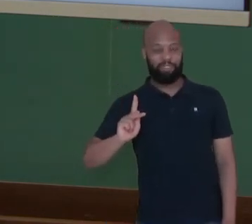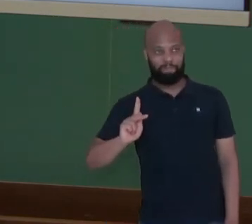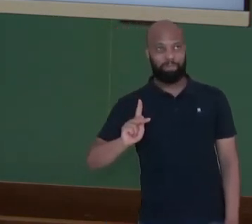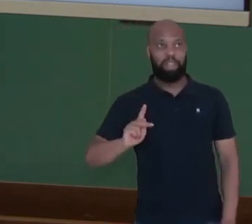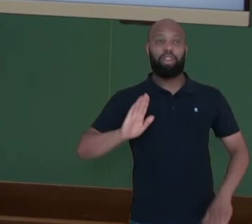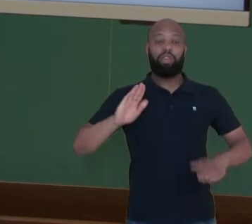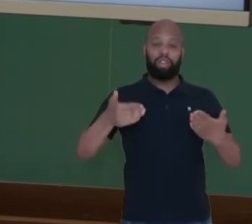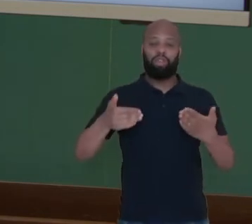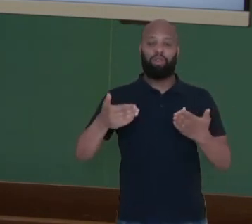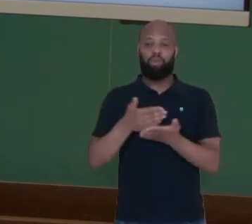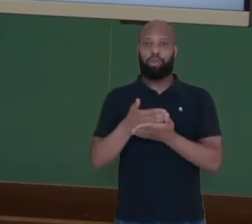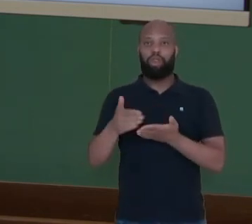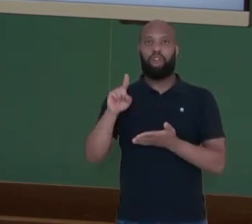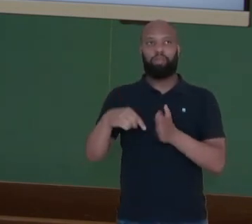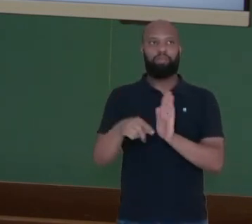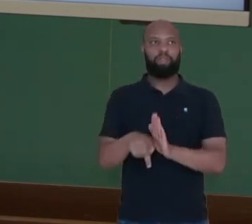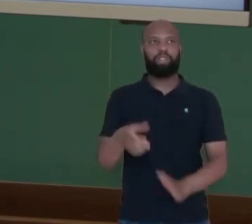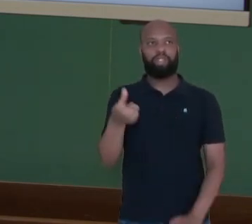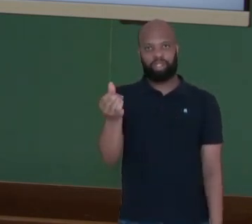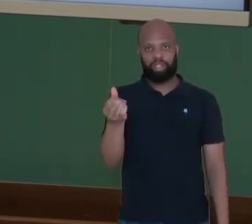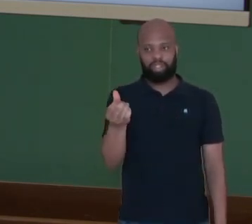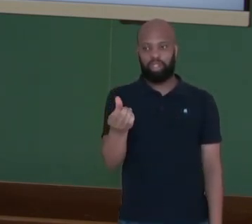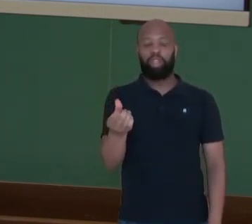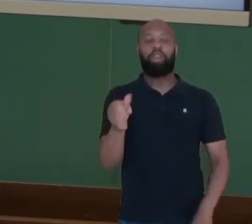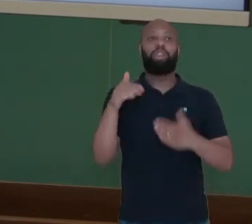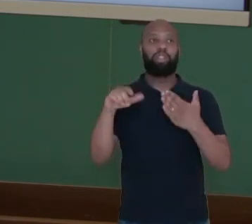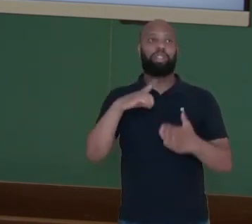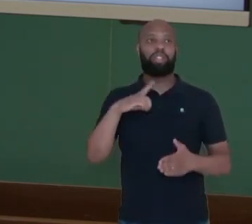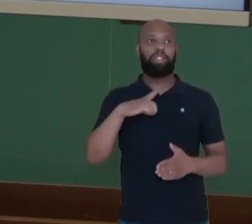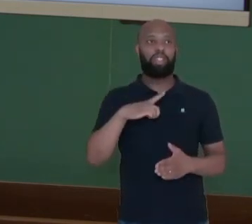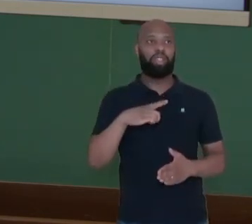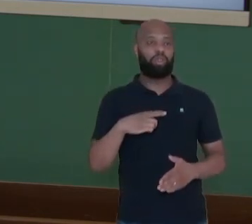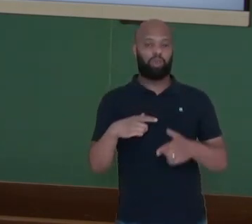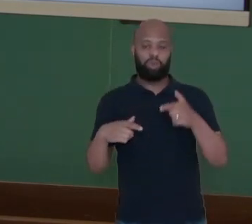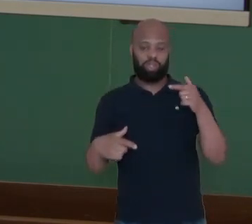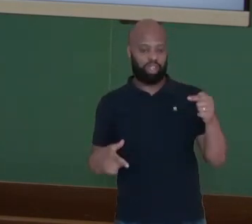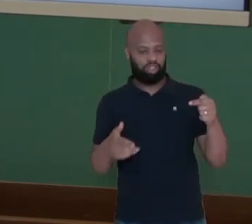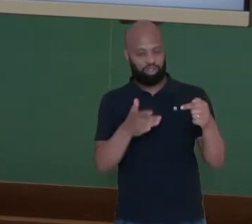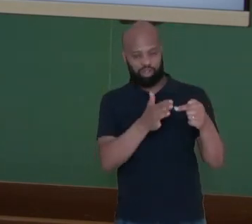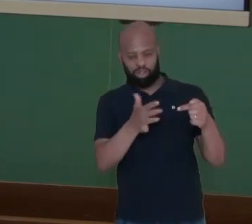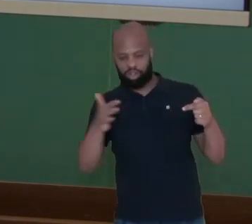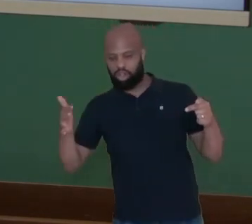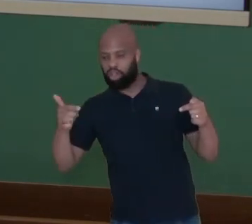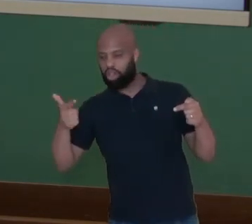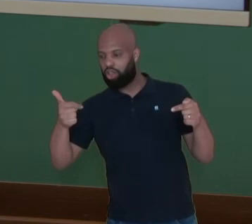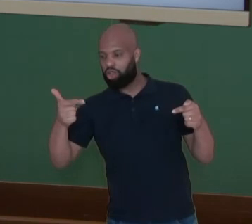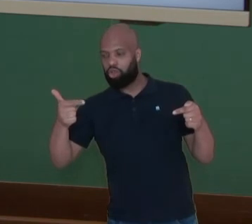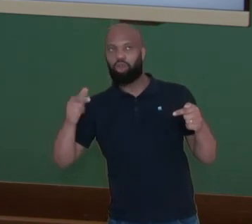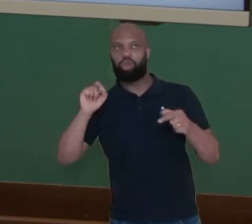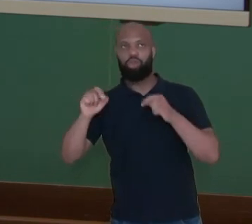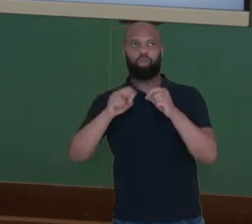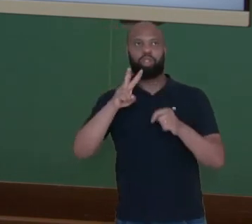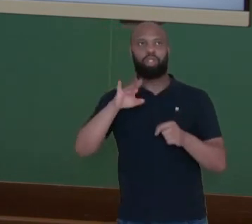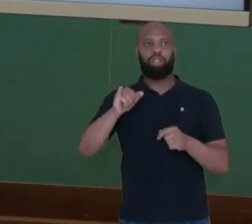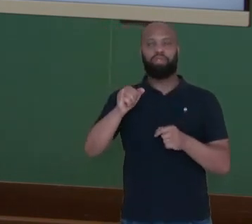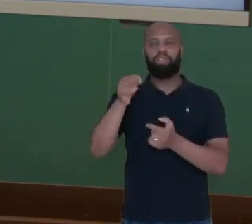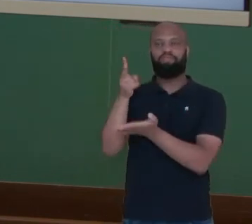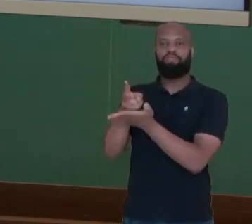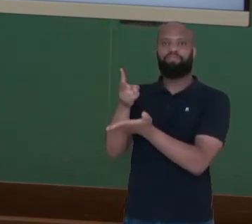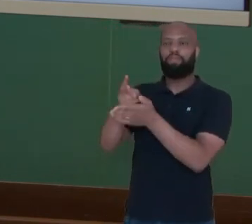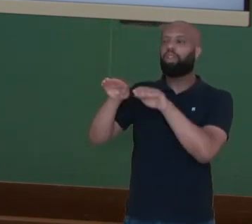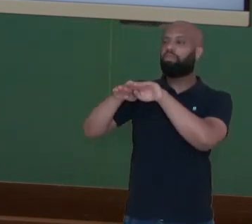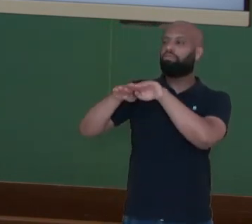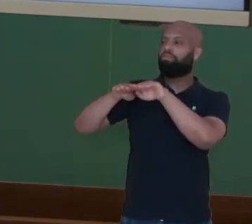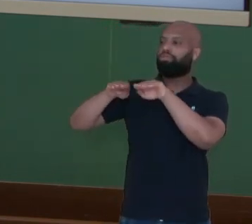que passou para 6. E aí, do 7 até o 12, essa energia potencial gravitacional se